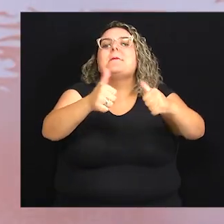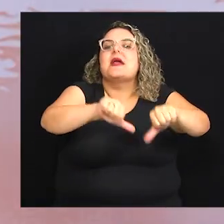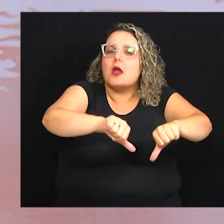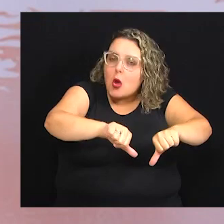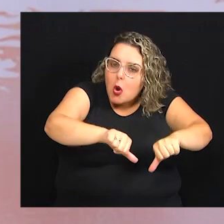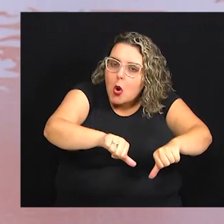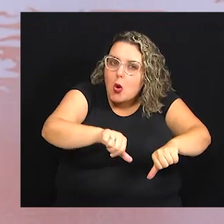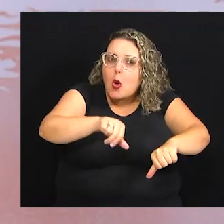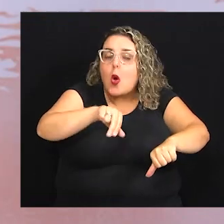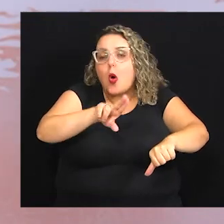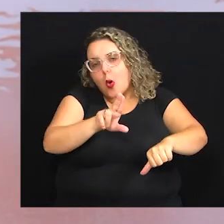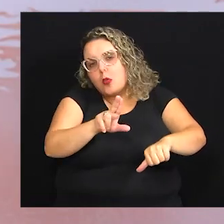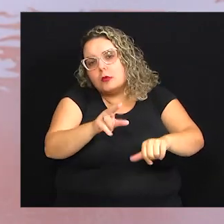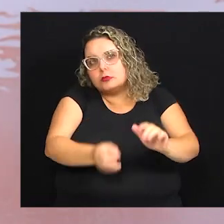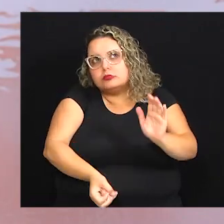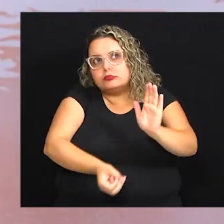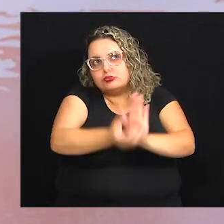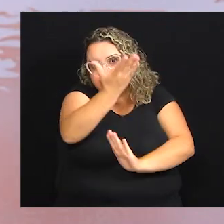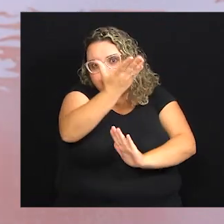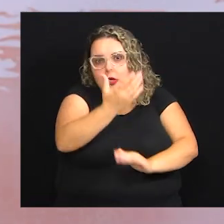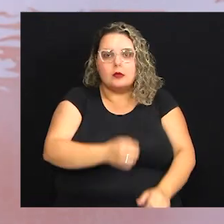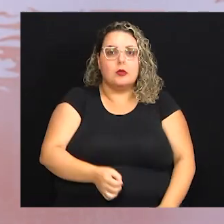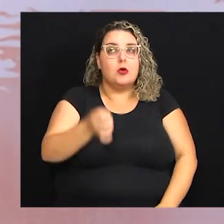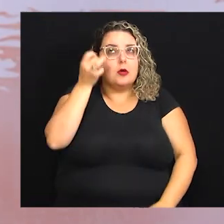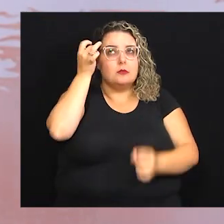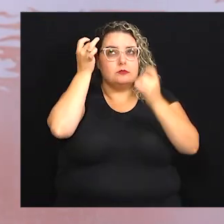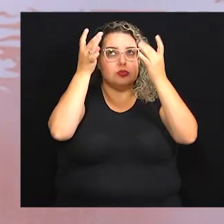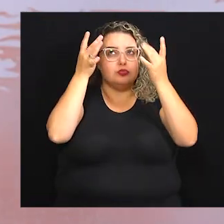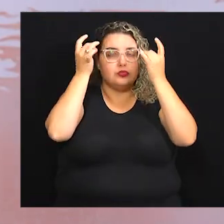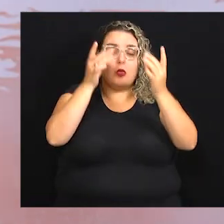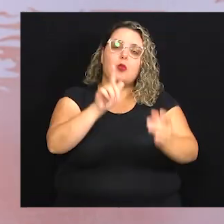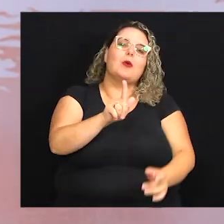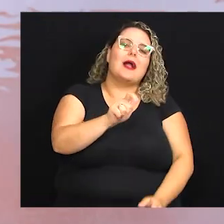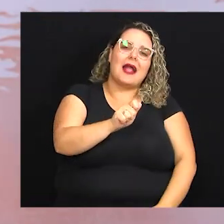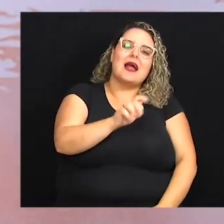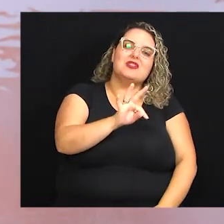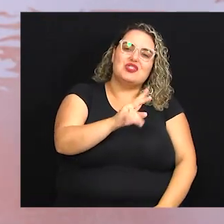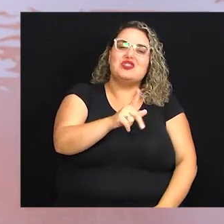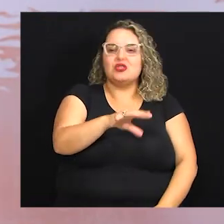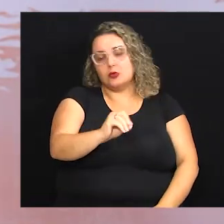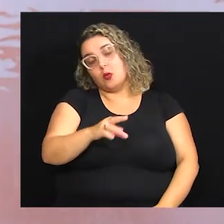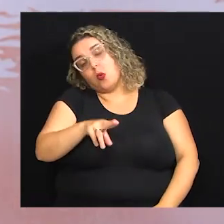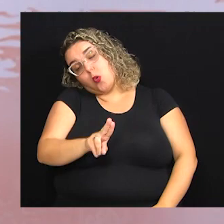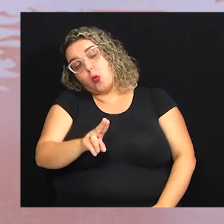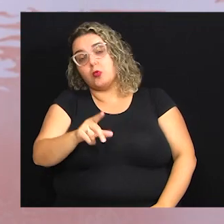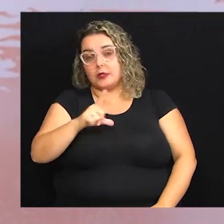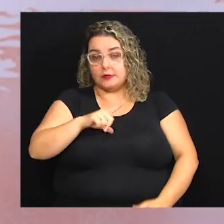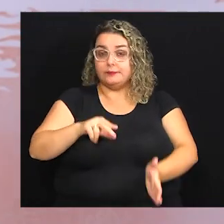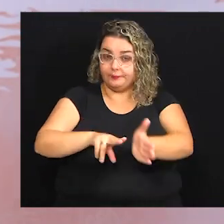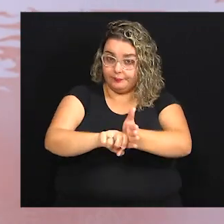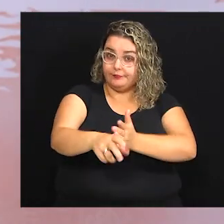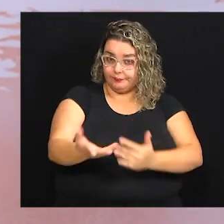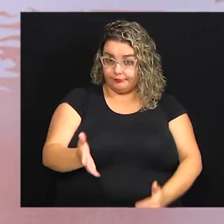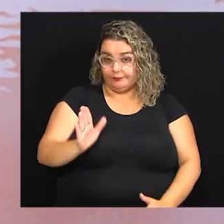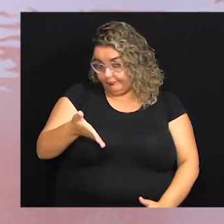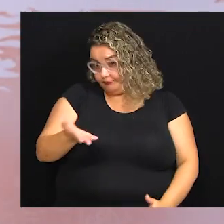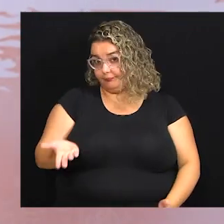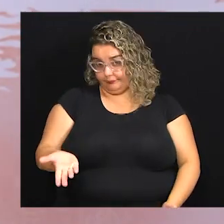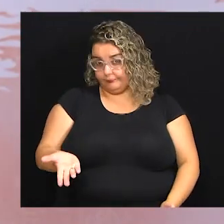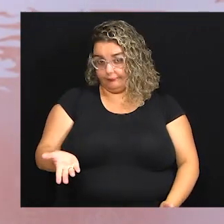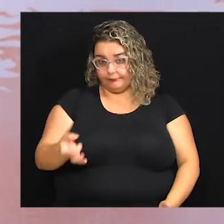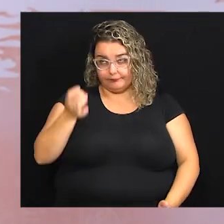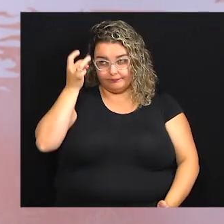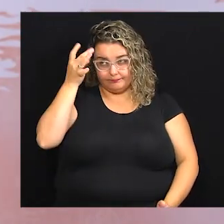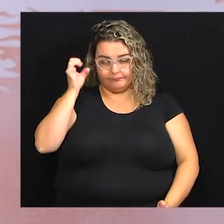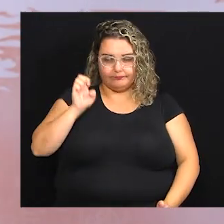pioram ou que desencadeiam, né, que trazem o gatilho, ou para quem já tem enxaqueca diagnosticada, ou para quem